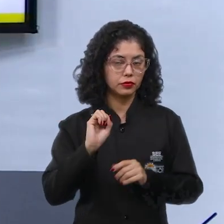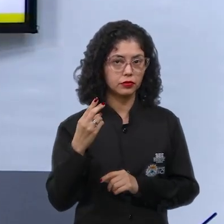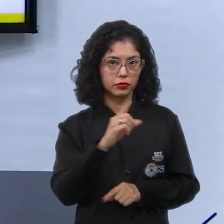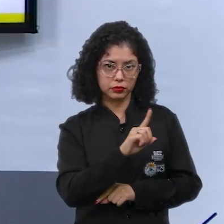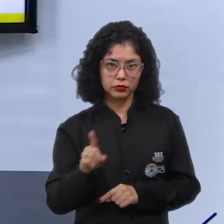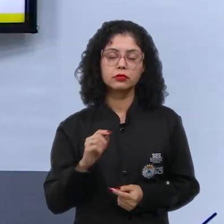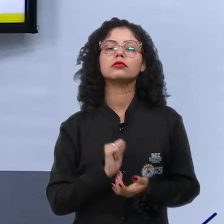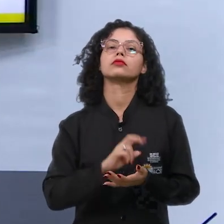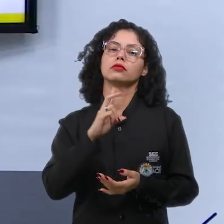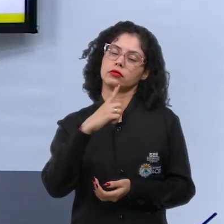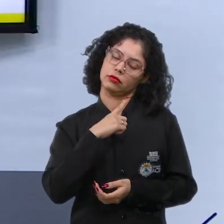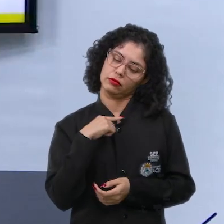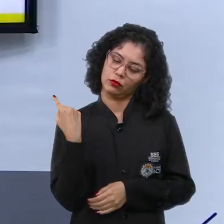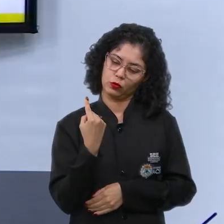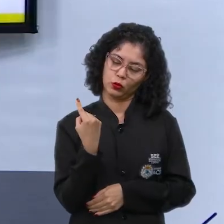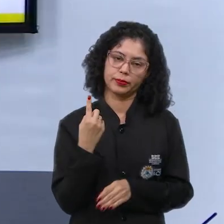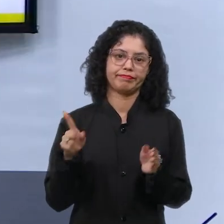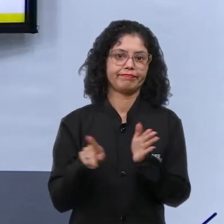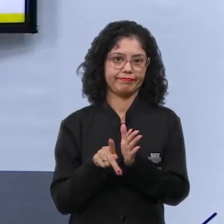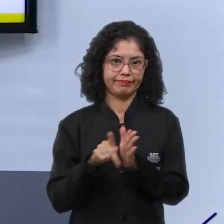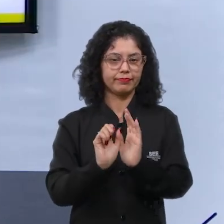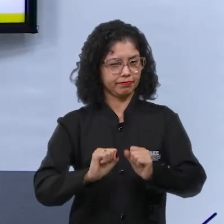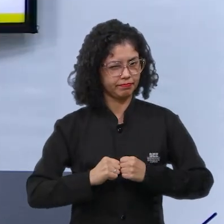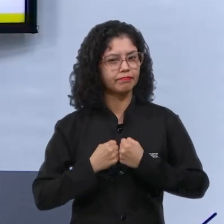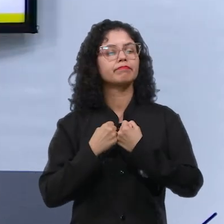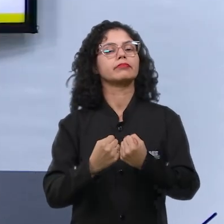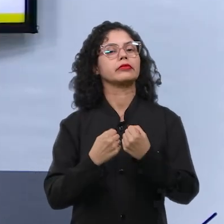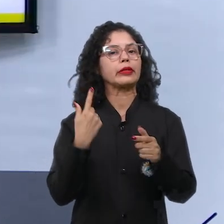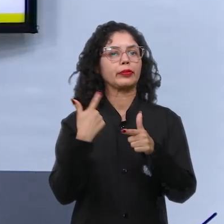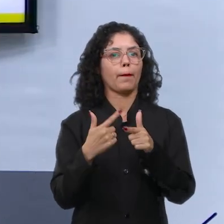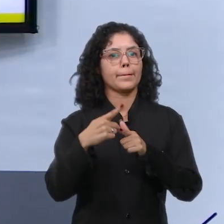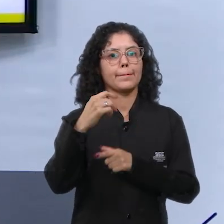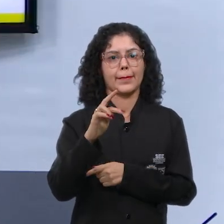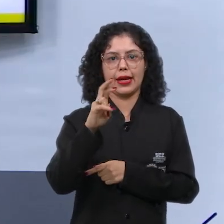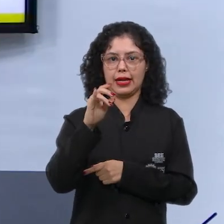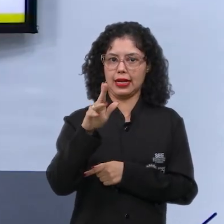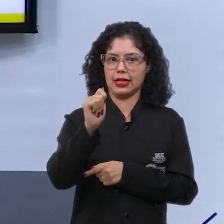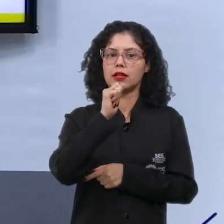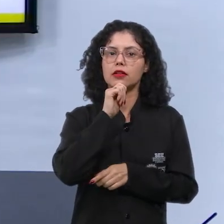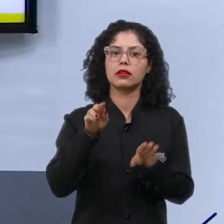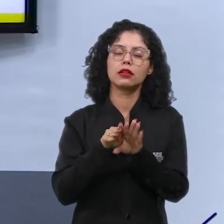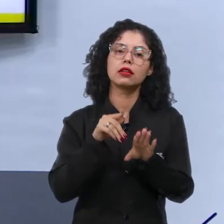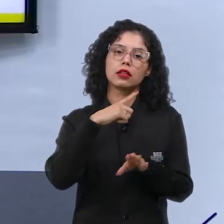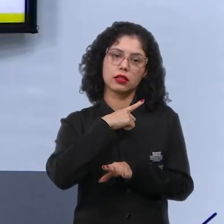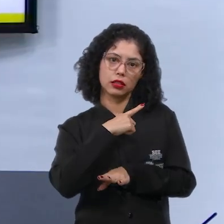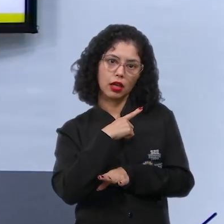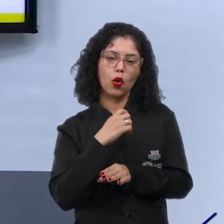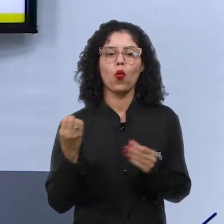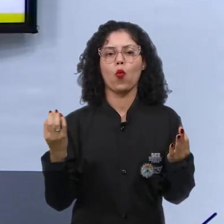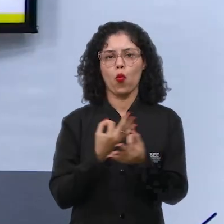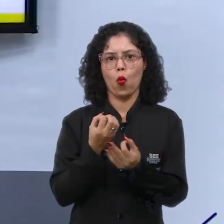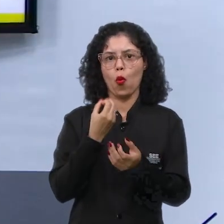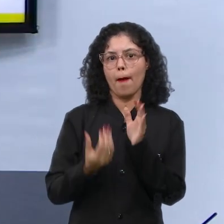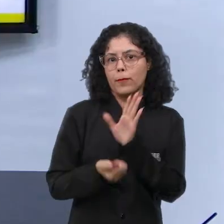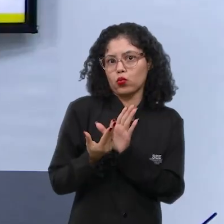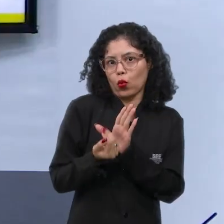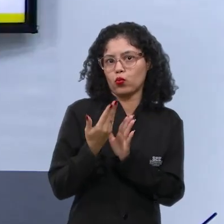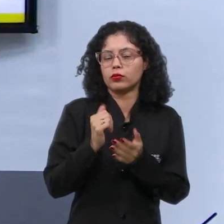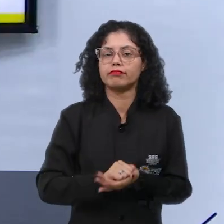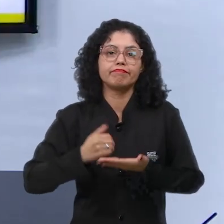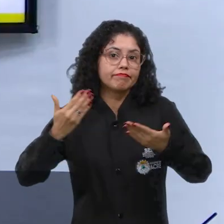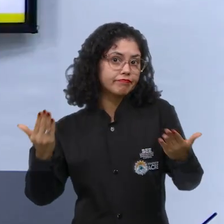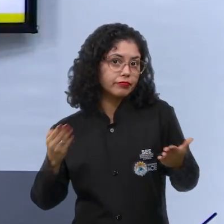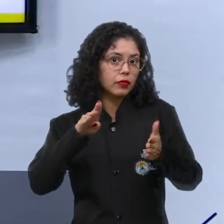ter uma plantação uniforme, resistente a pragas e, consequentemente, ter uma ótima produção. Então,